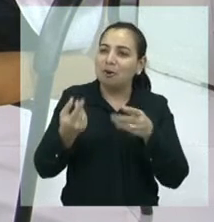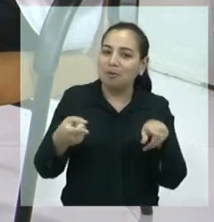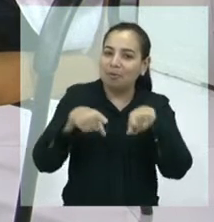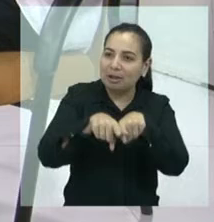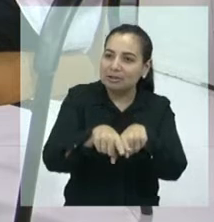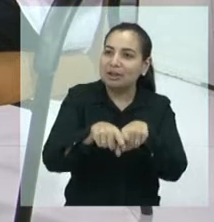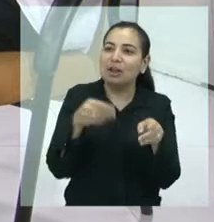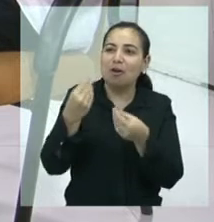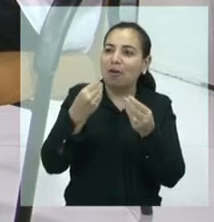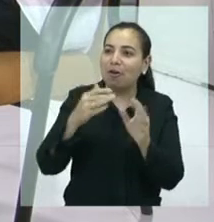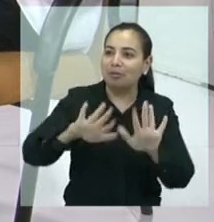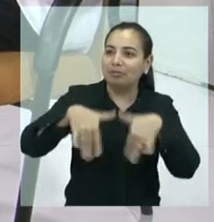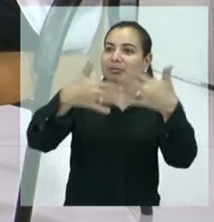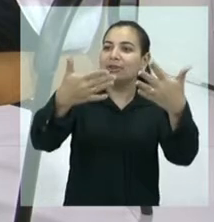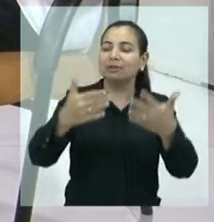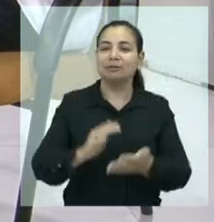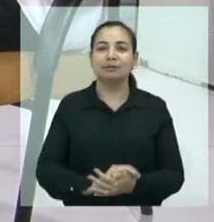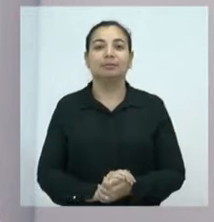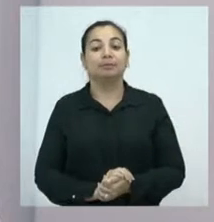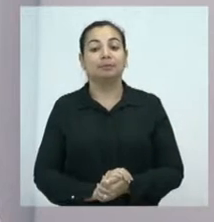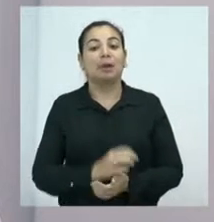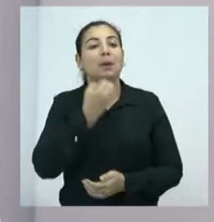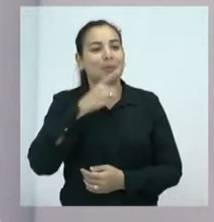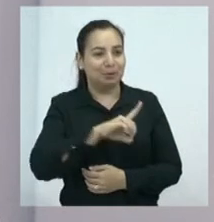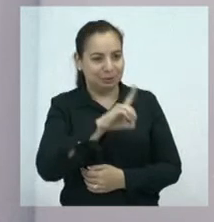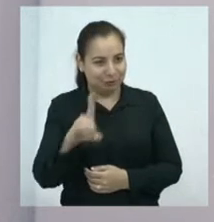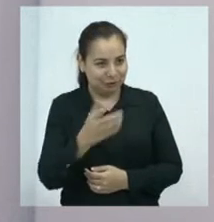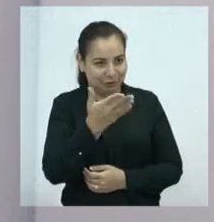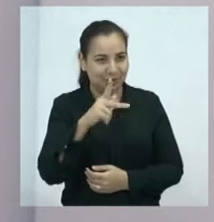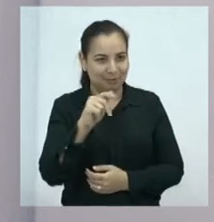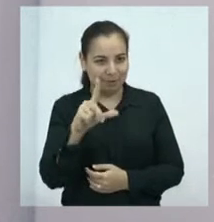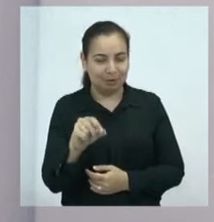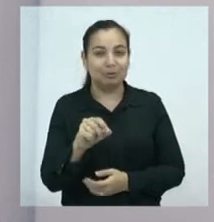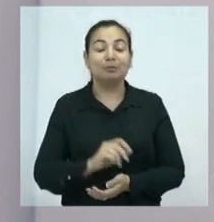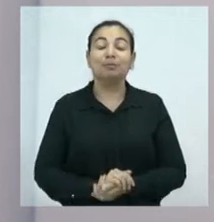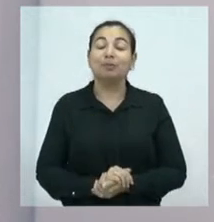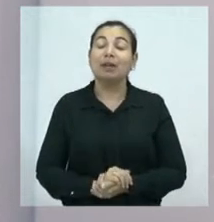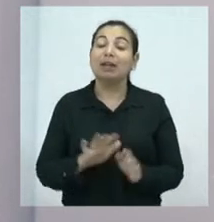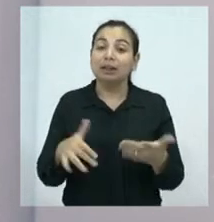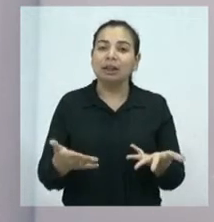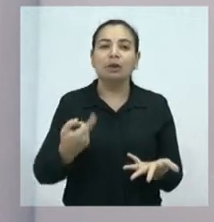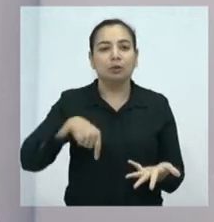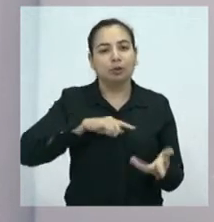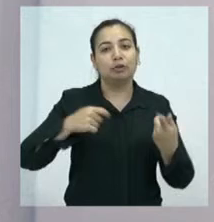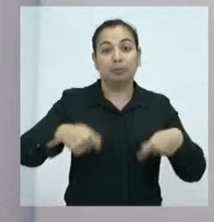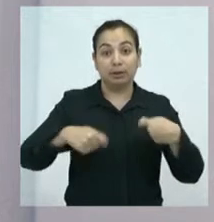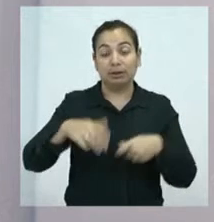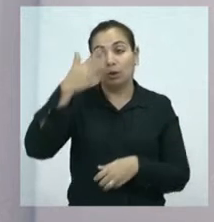desenvolvendo? Bom dia, Paulo. Bom dia. Primeiro, a gente precisa compreender,